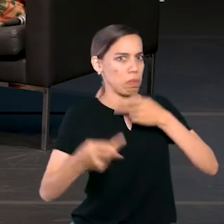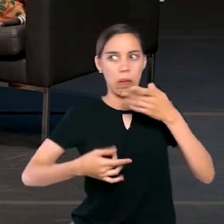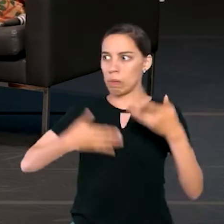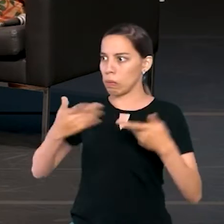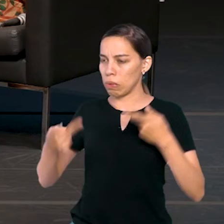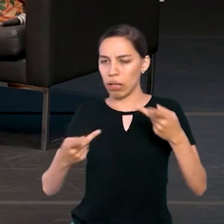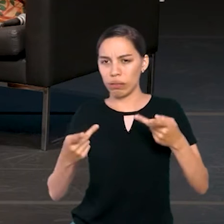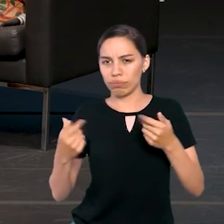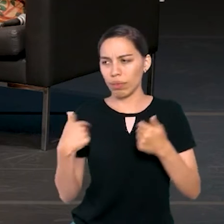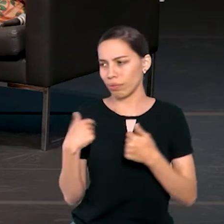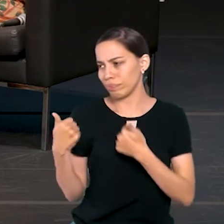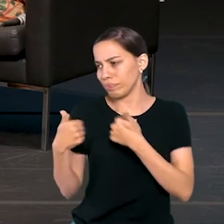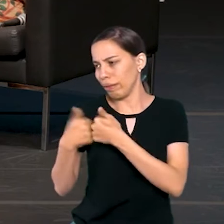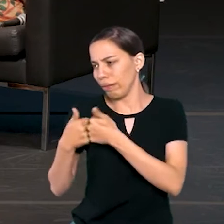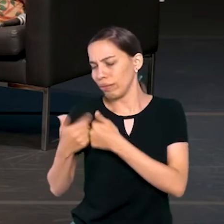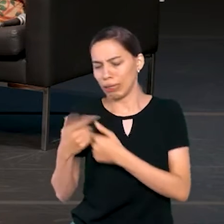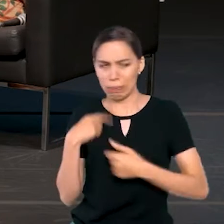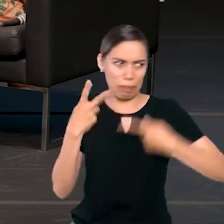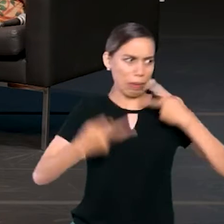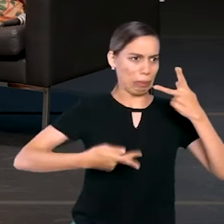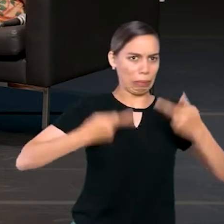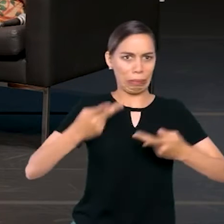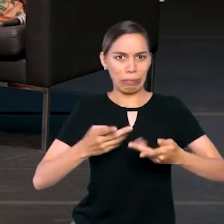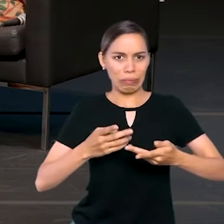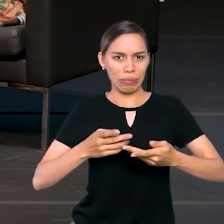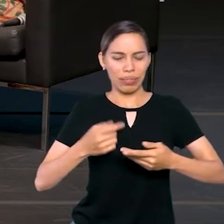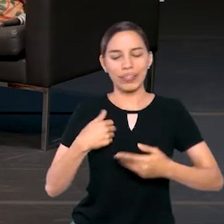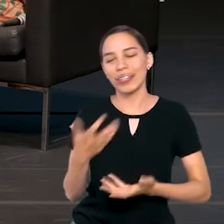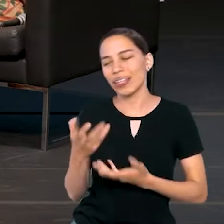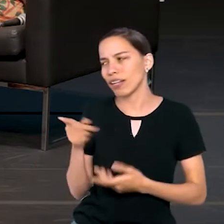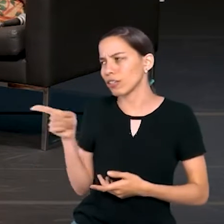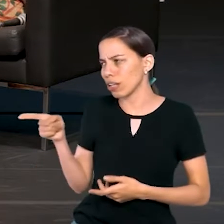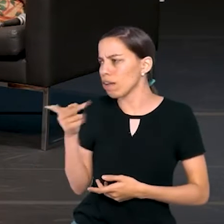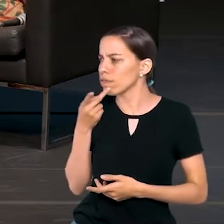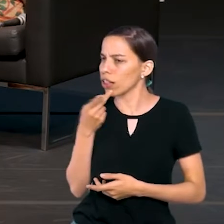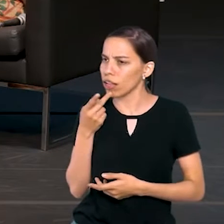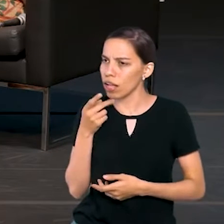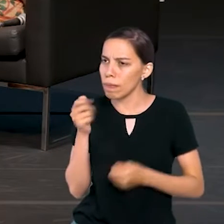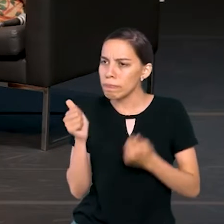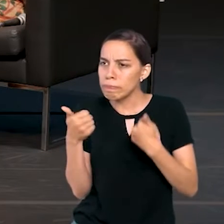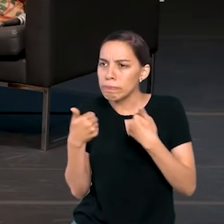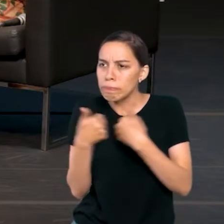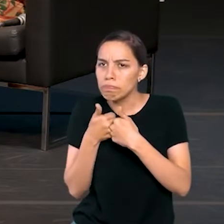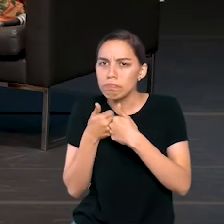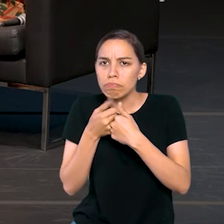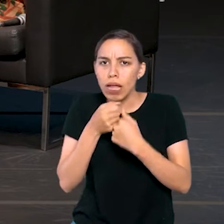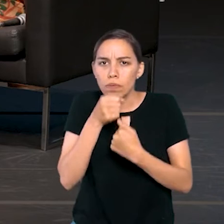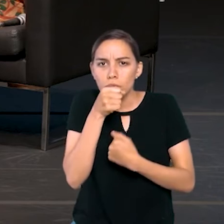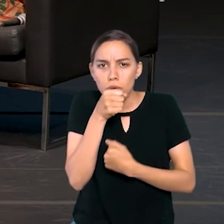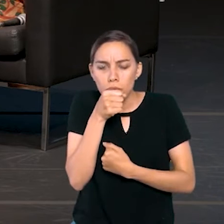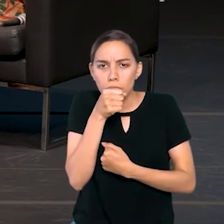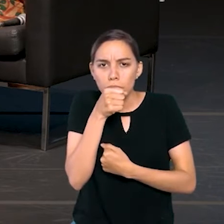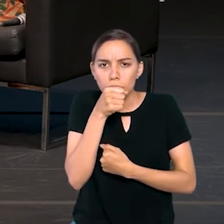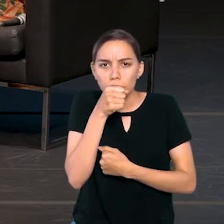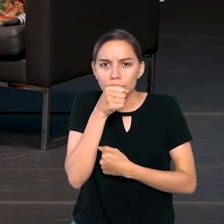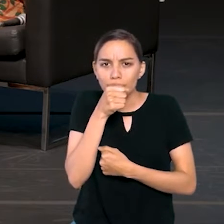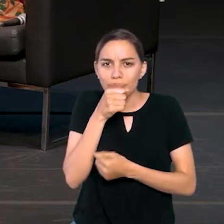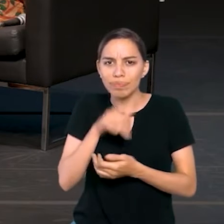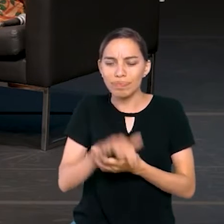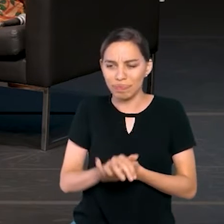dela. Eu estou querendo sugerir a ela que, quando ela for falar, ela fala mais pertinho do